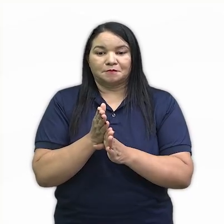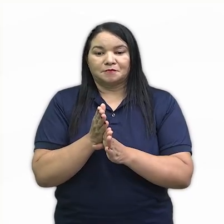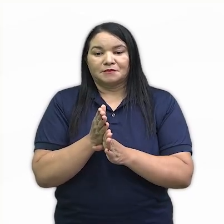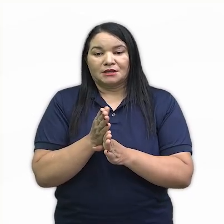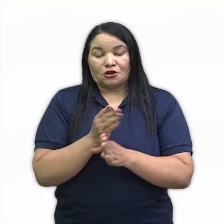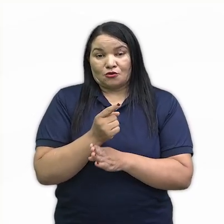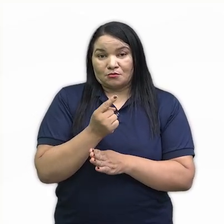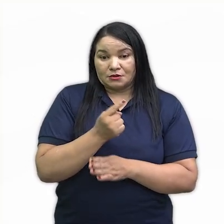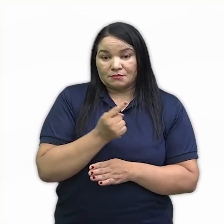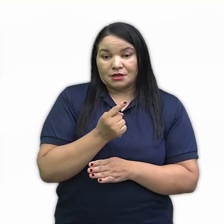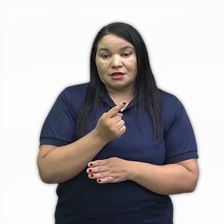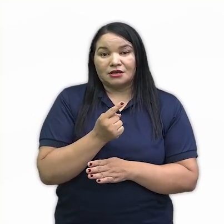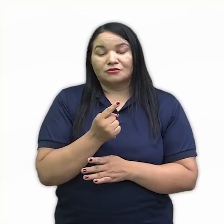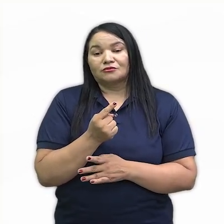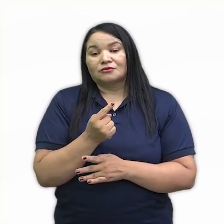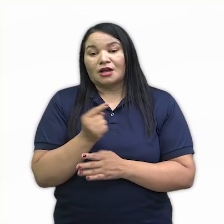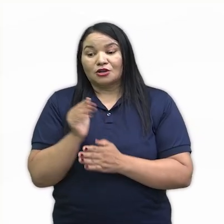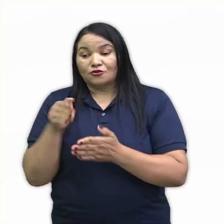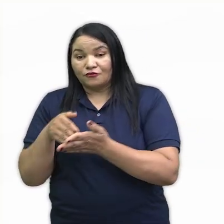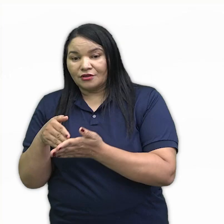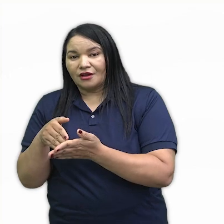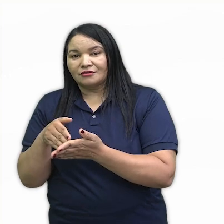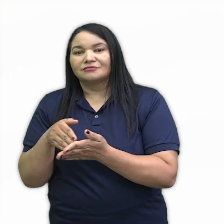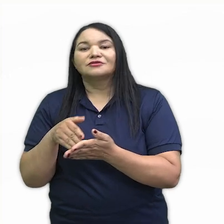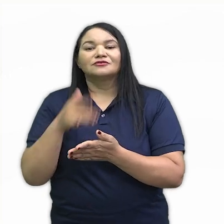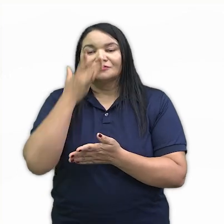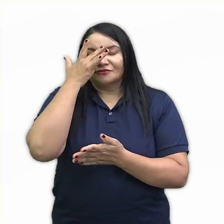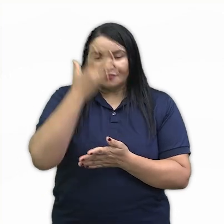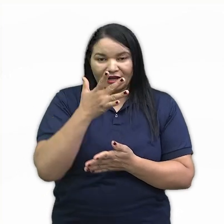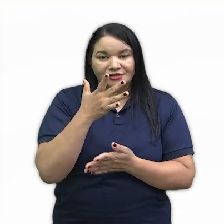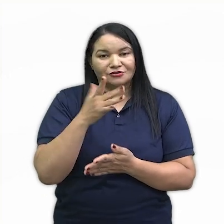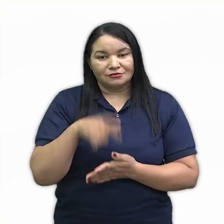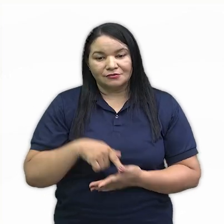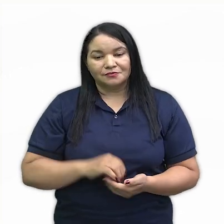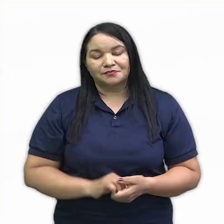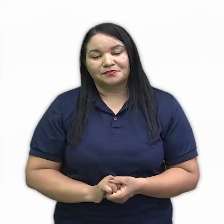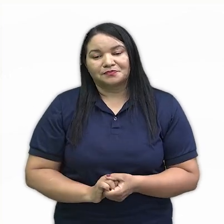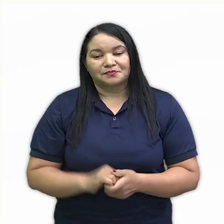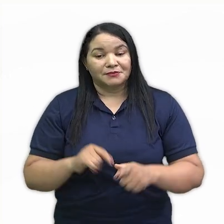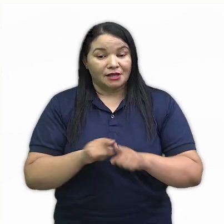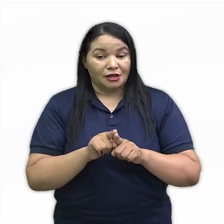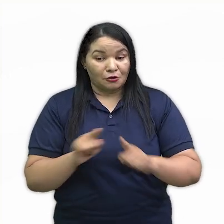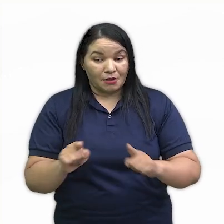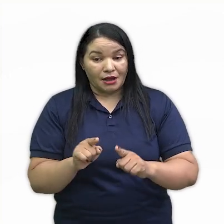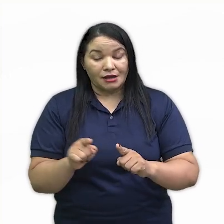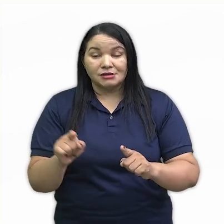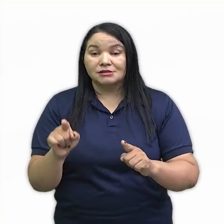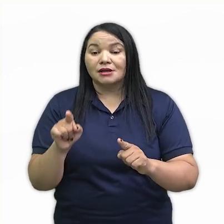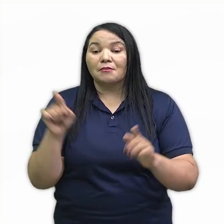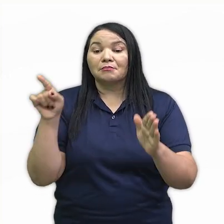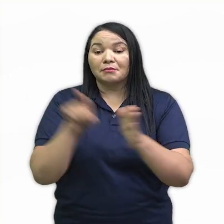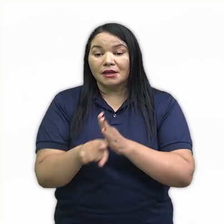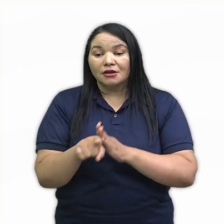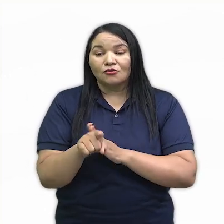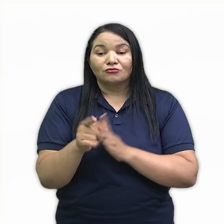identificar o primeiro termo, o último termo, a gente teria facilidade também, né? Mas o comando da questão